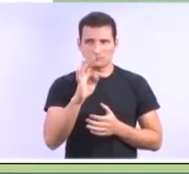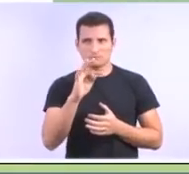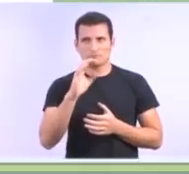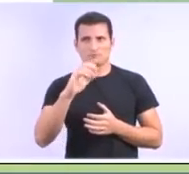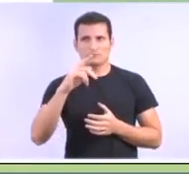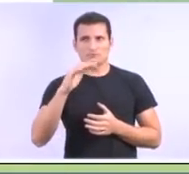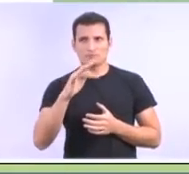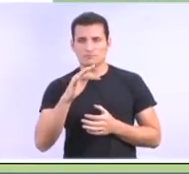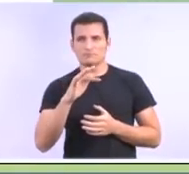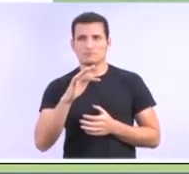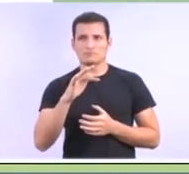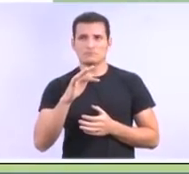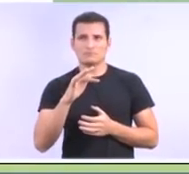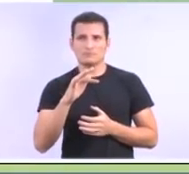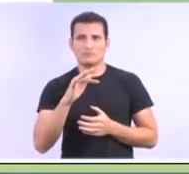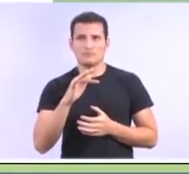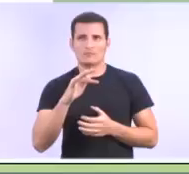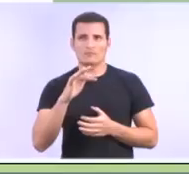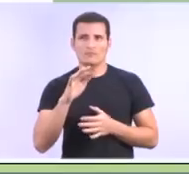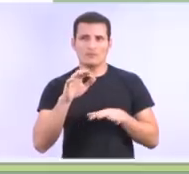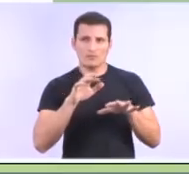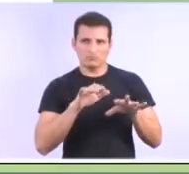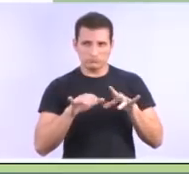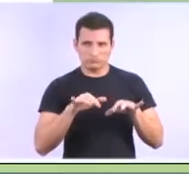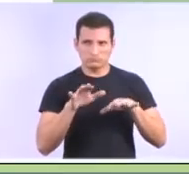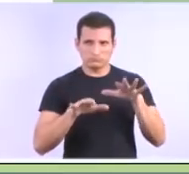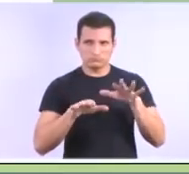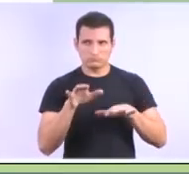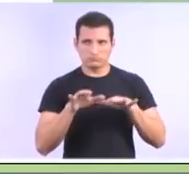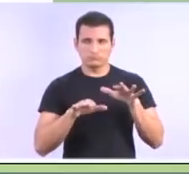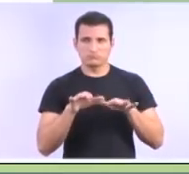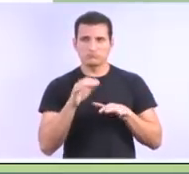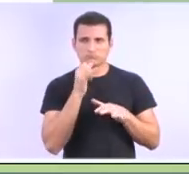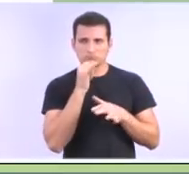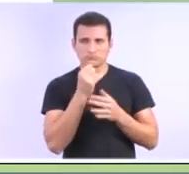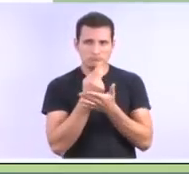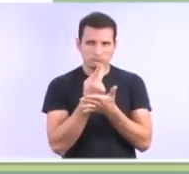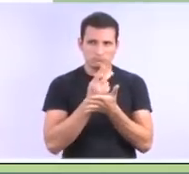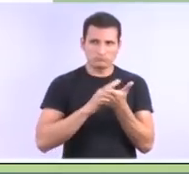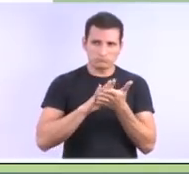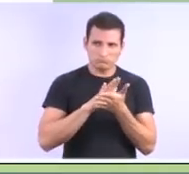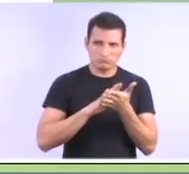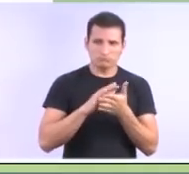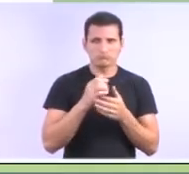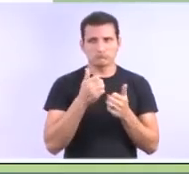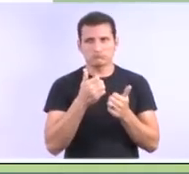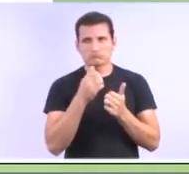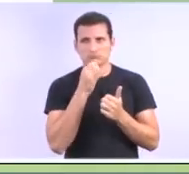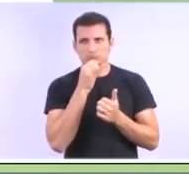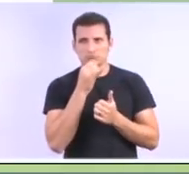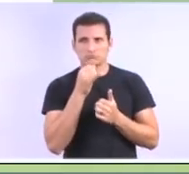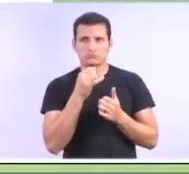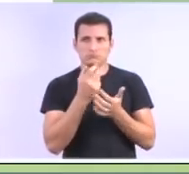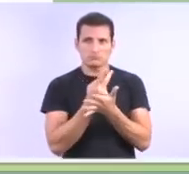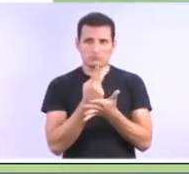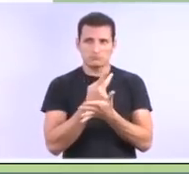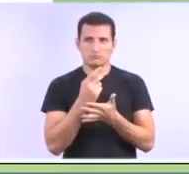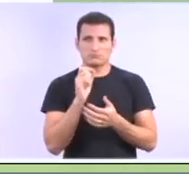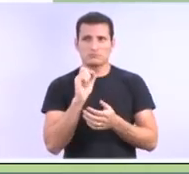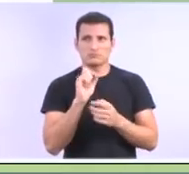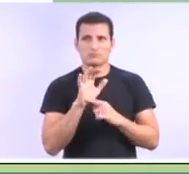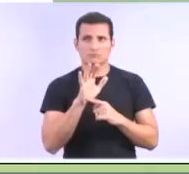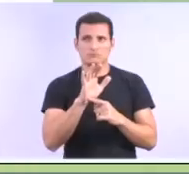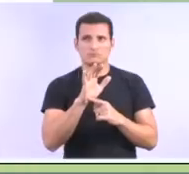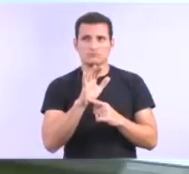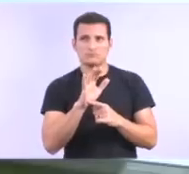de acordo com o que o usuário digitou. Se não der nenhum erro, tudo bem. Agora, se der erro, o que é que eu vou fazer? Eu vou mostrar a